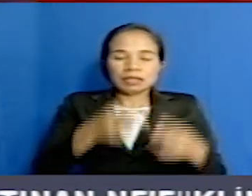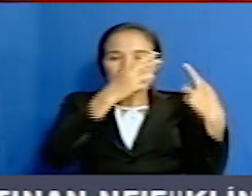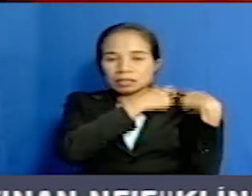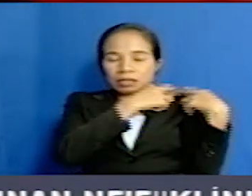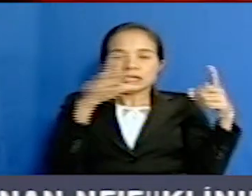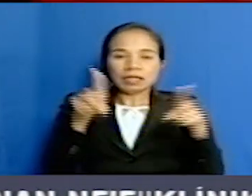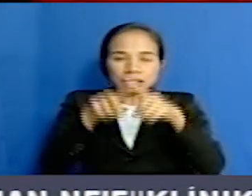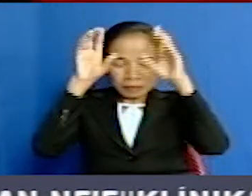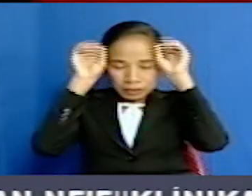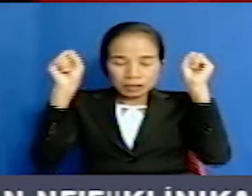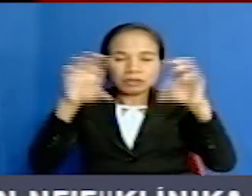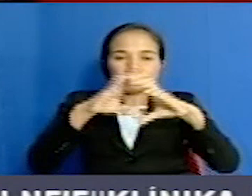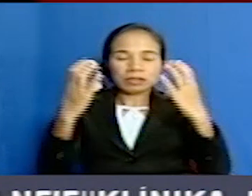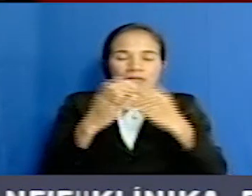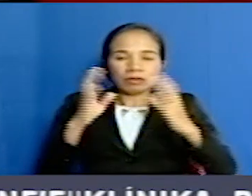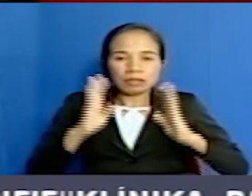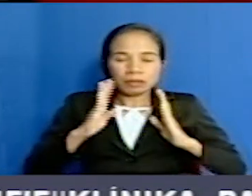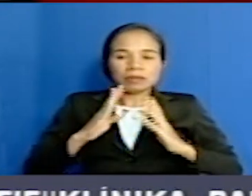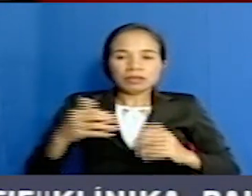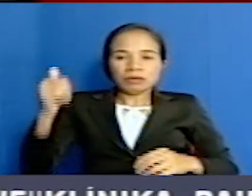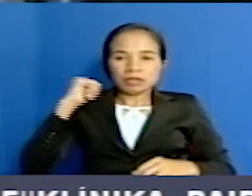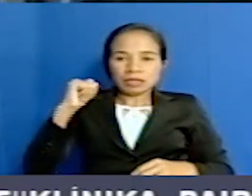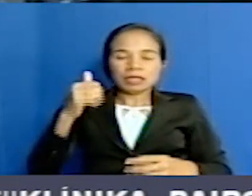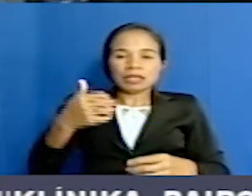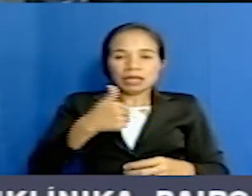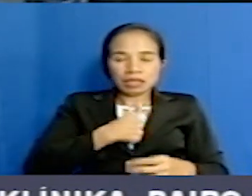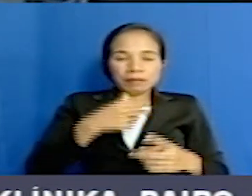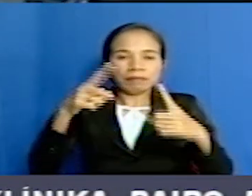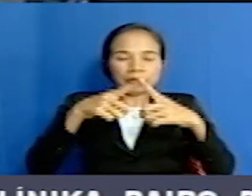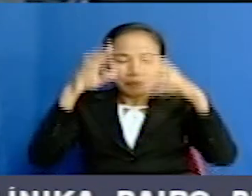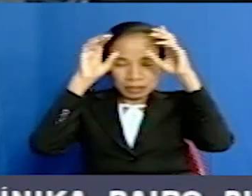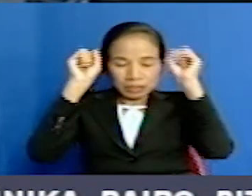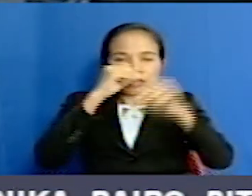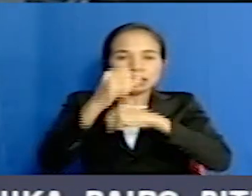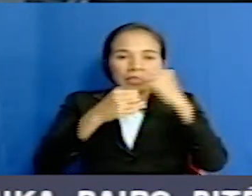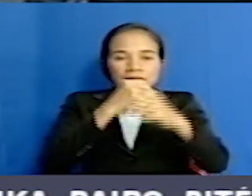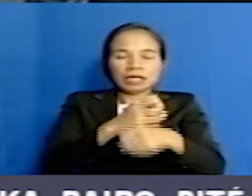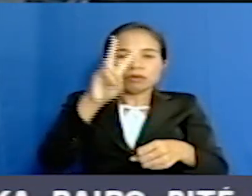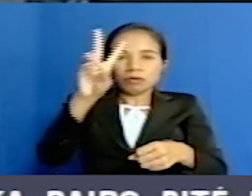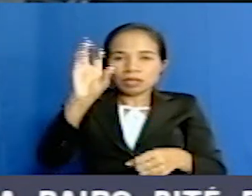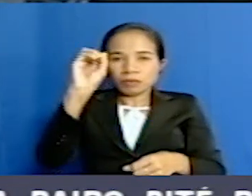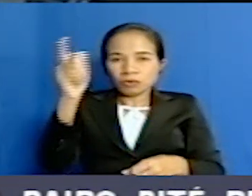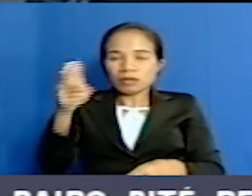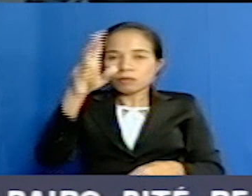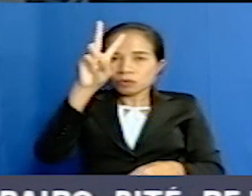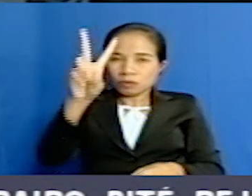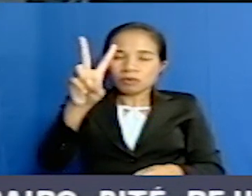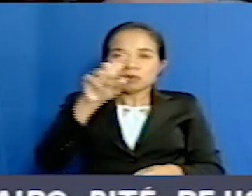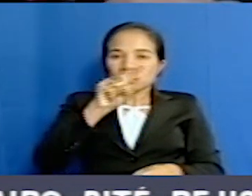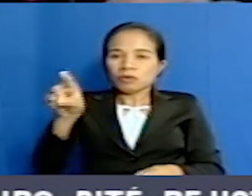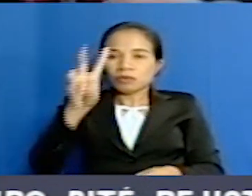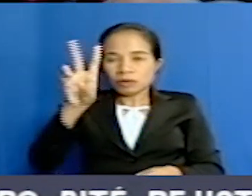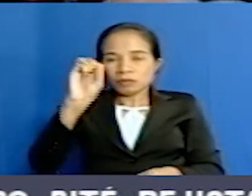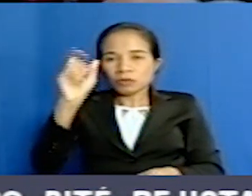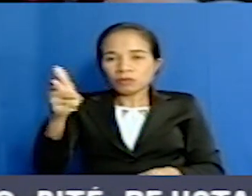dar presidente do Conselho de Imprensa ou de candidata para presidente da República, período tinan rihun rua, rua nulu resin rua, to o